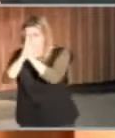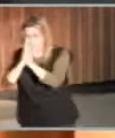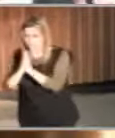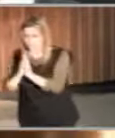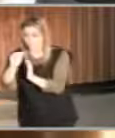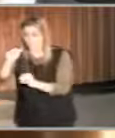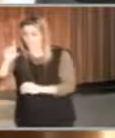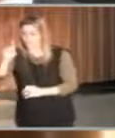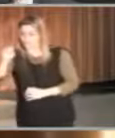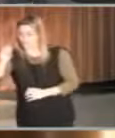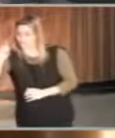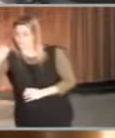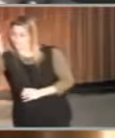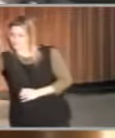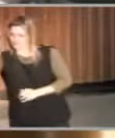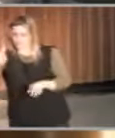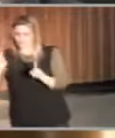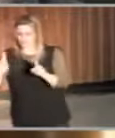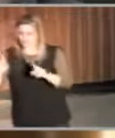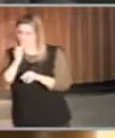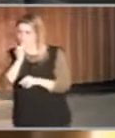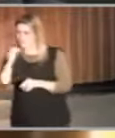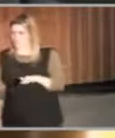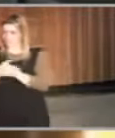segundo a Bíblia não é o templo